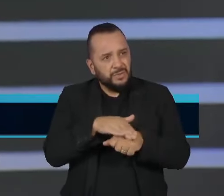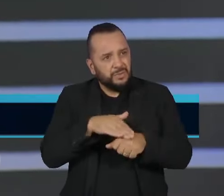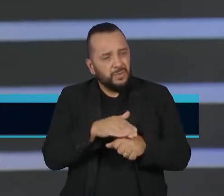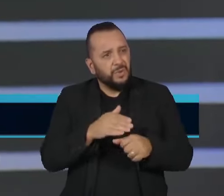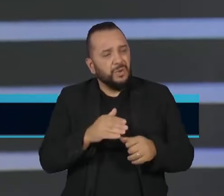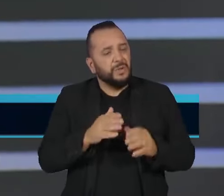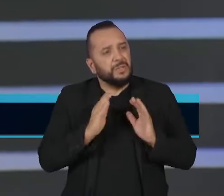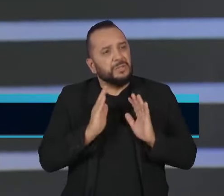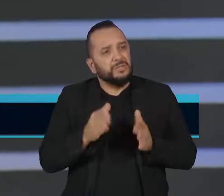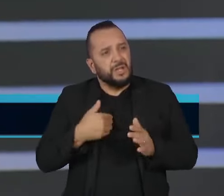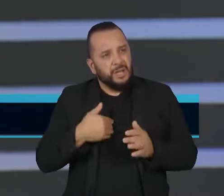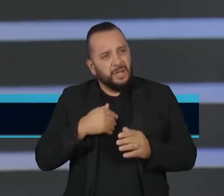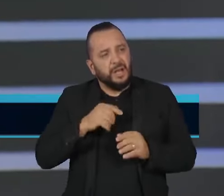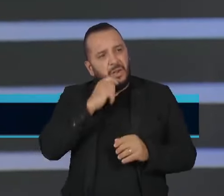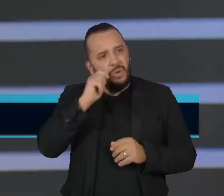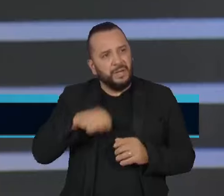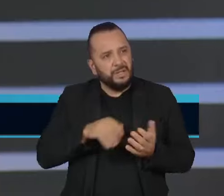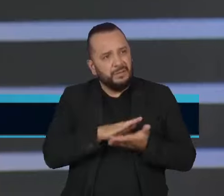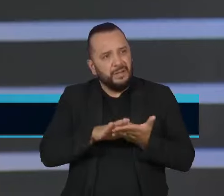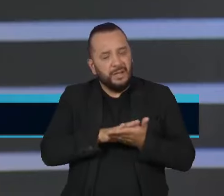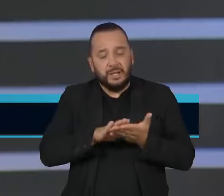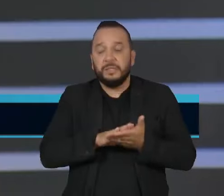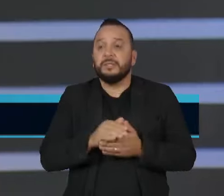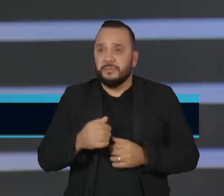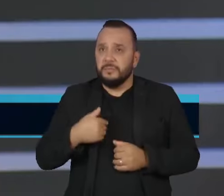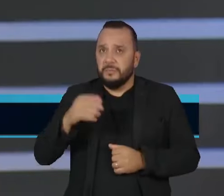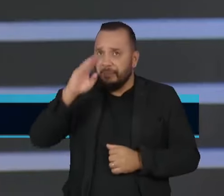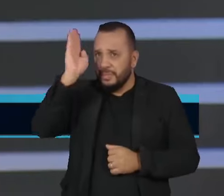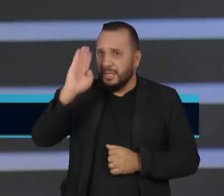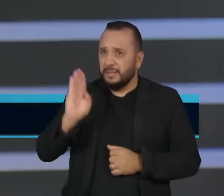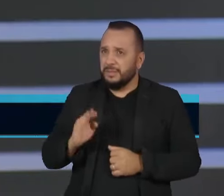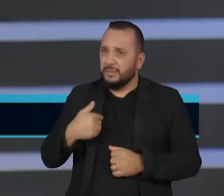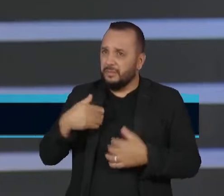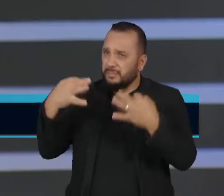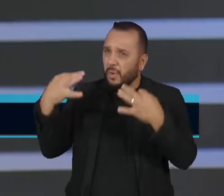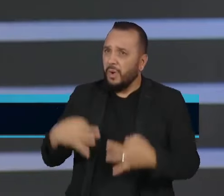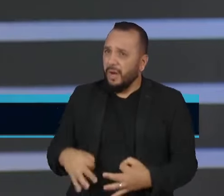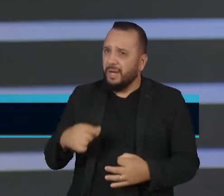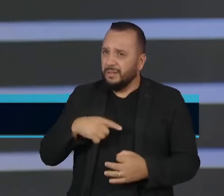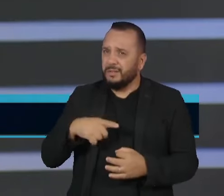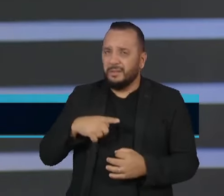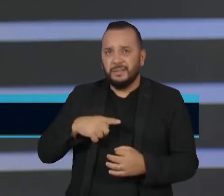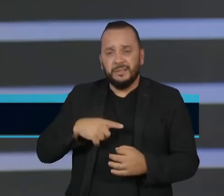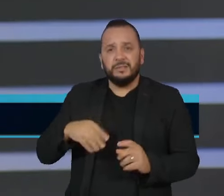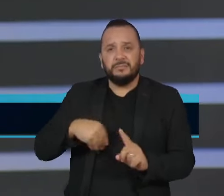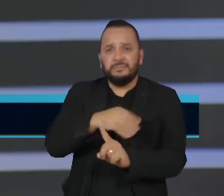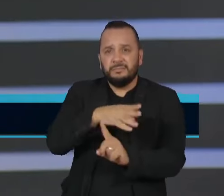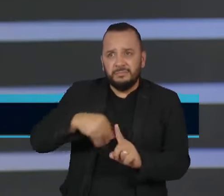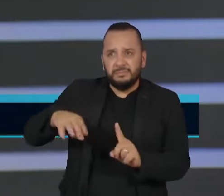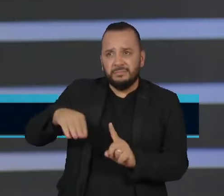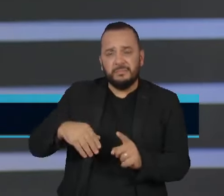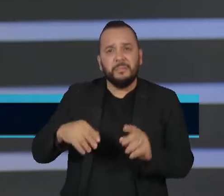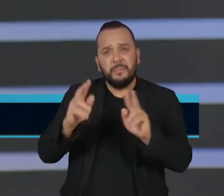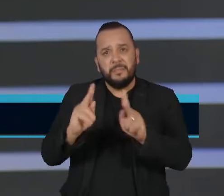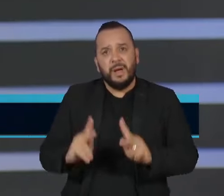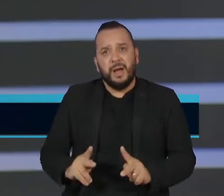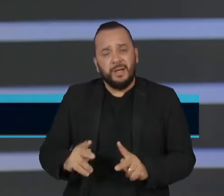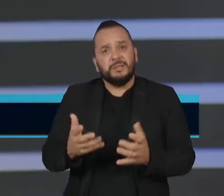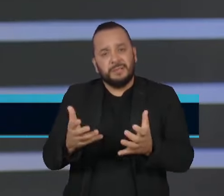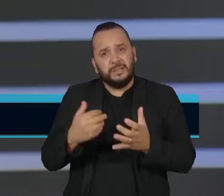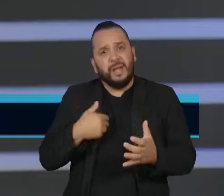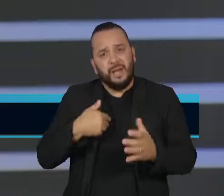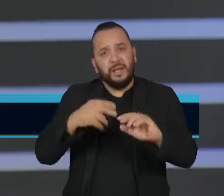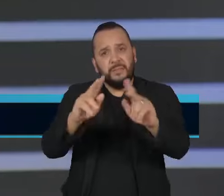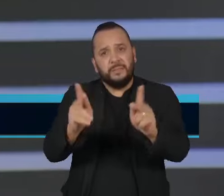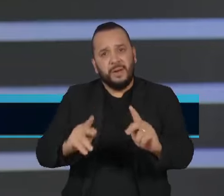A visão do Brasil em relação a essa questão e as ações diplomáticas são absolutamente corretas. É necessário buscar primeiro um cessar-fogo, depois um